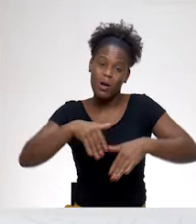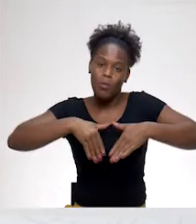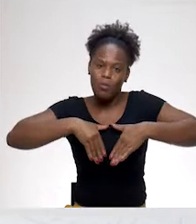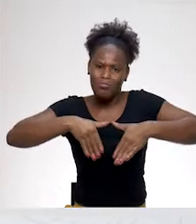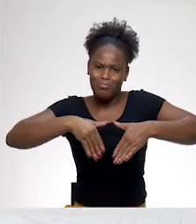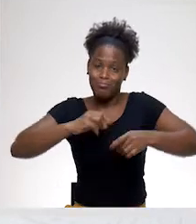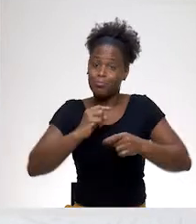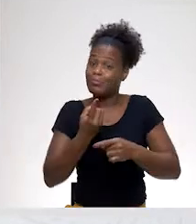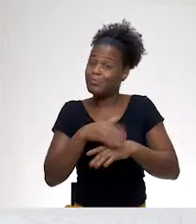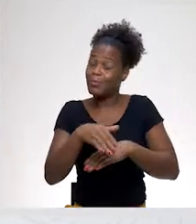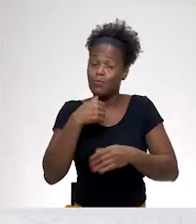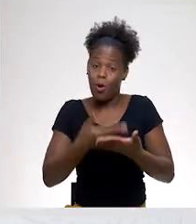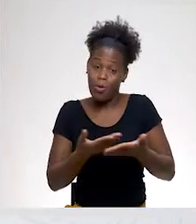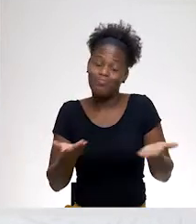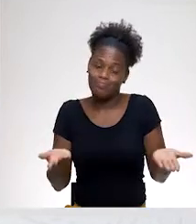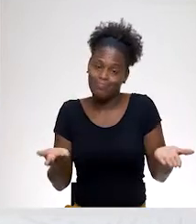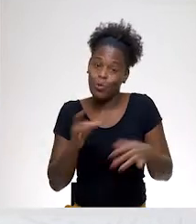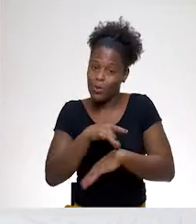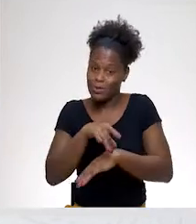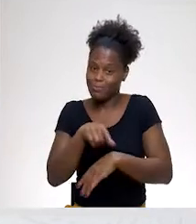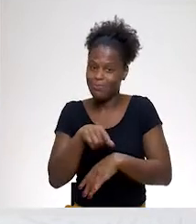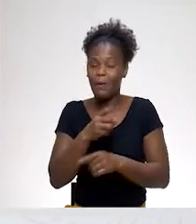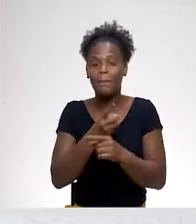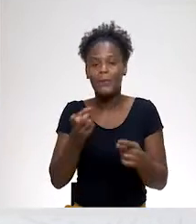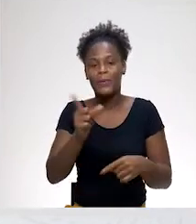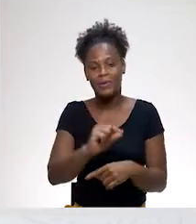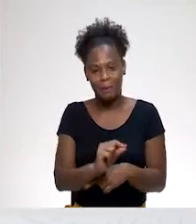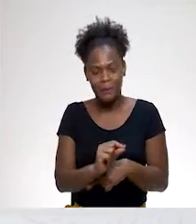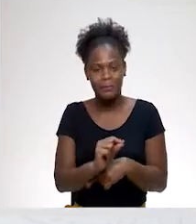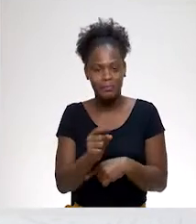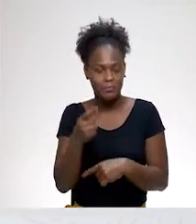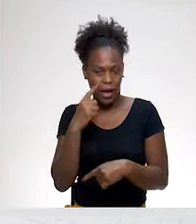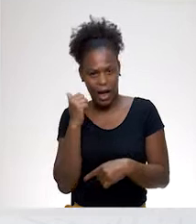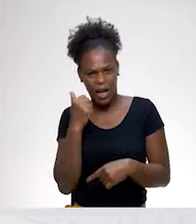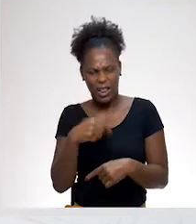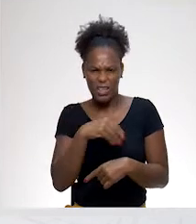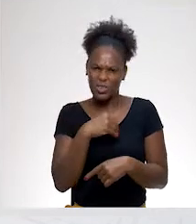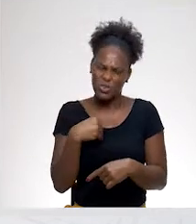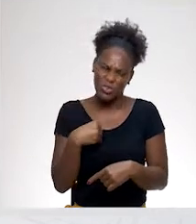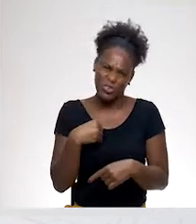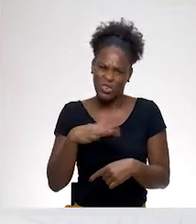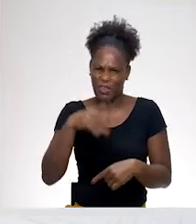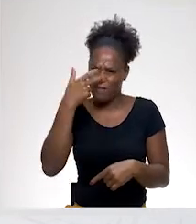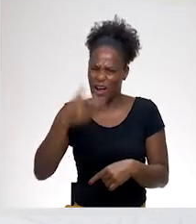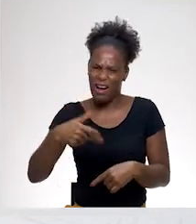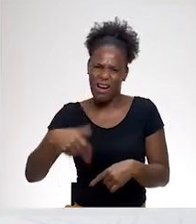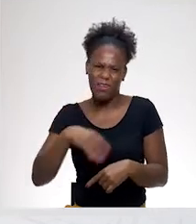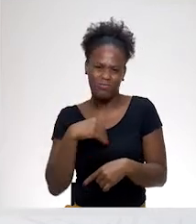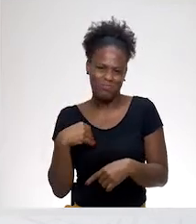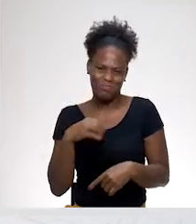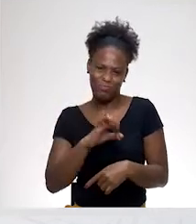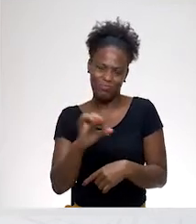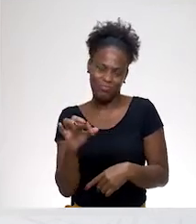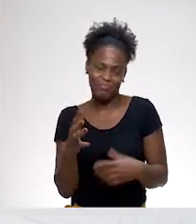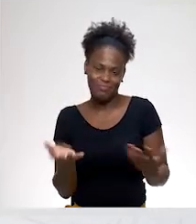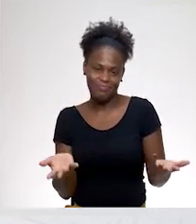pneumonia, por causa disso acabou por falecer, porque também apresentava uma saúde bastante frágil.